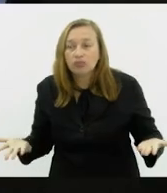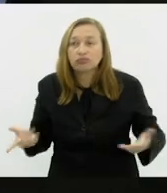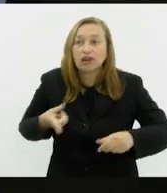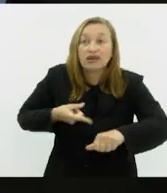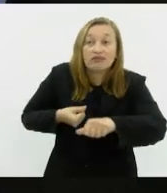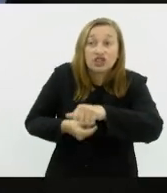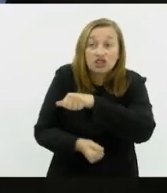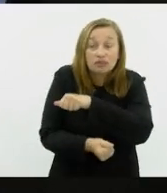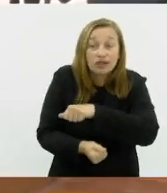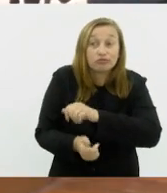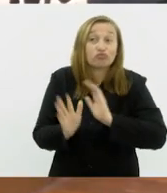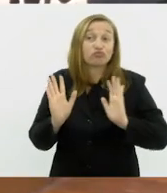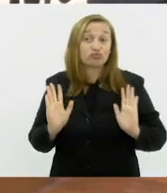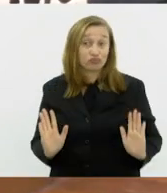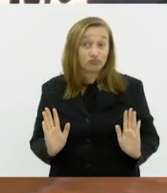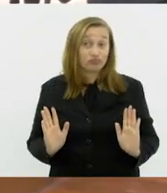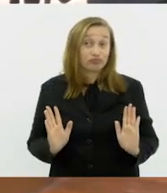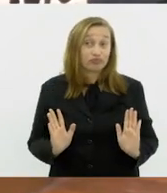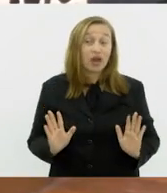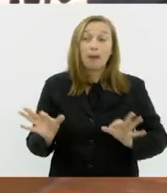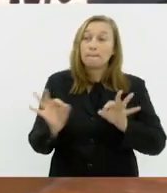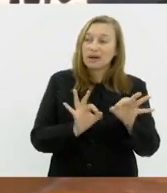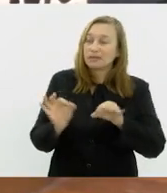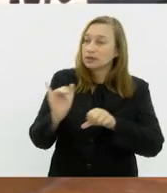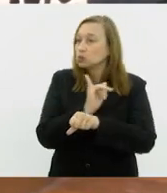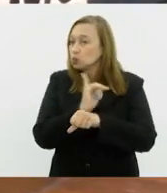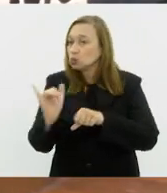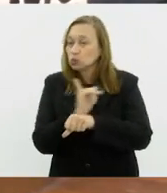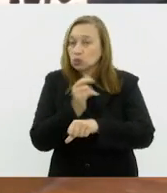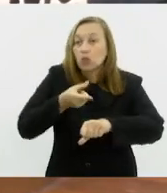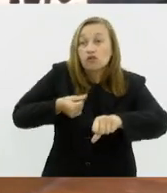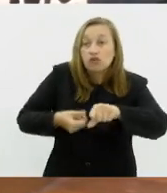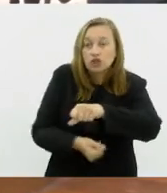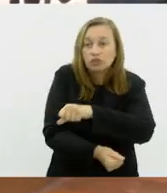investimento. É questão de planejamento e investimento. Hoje,